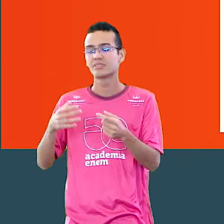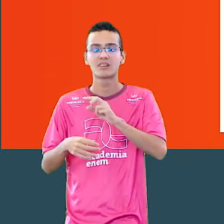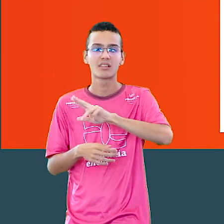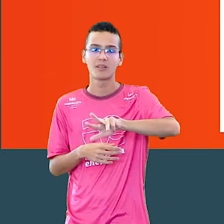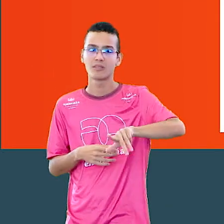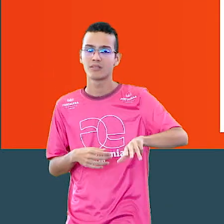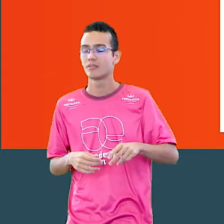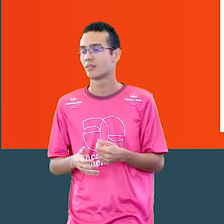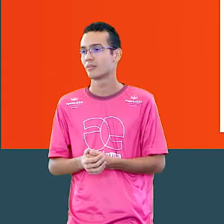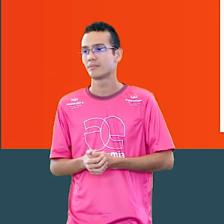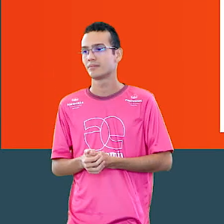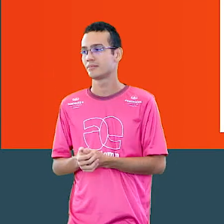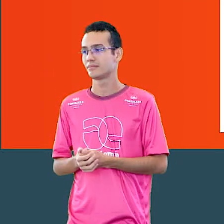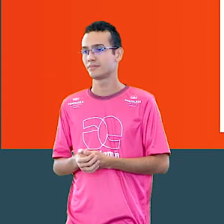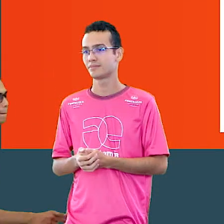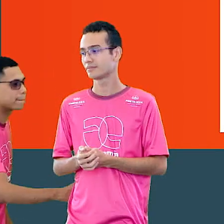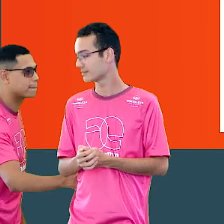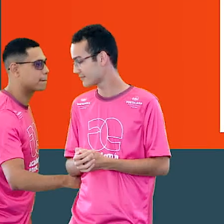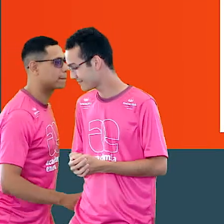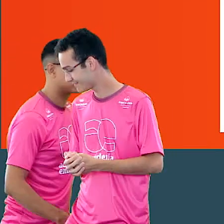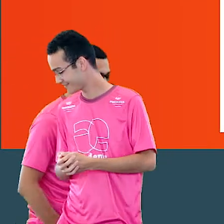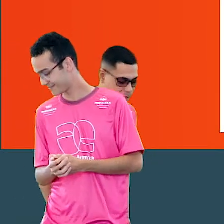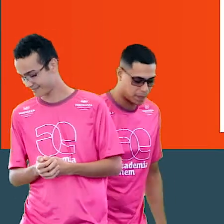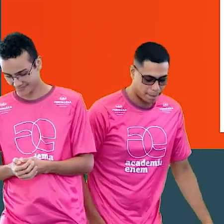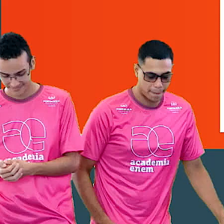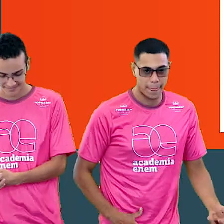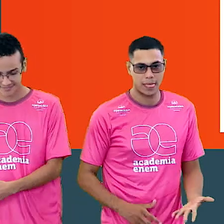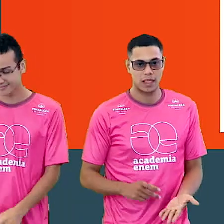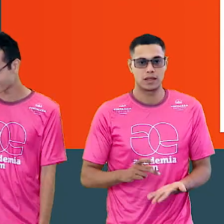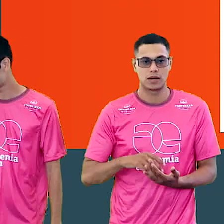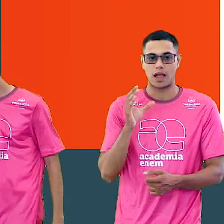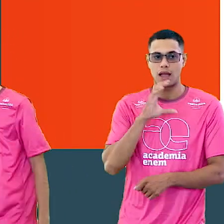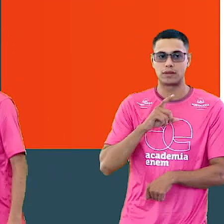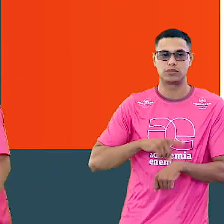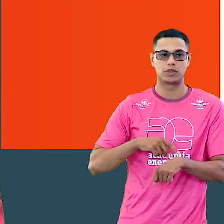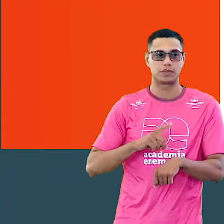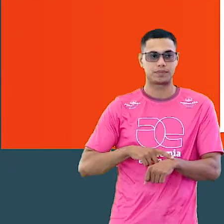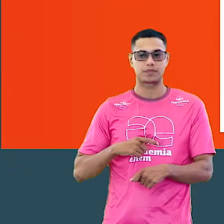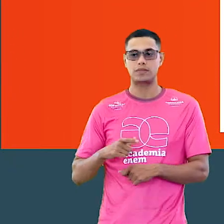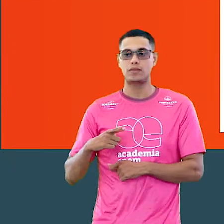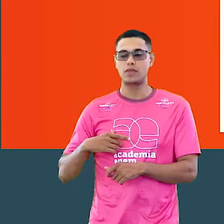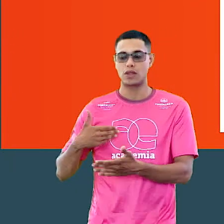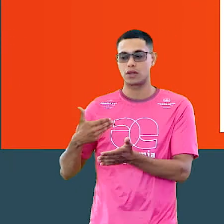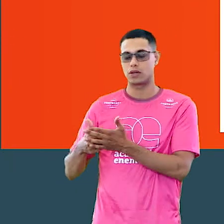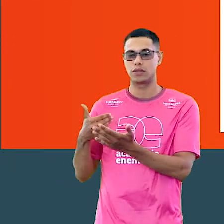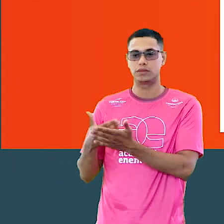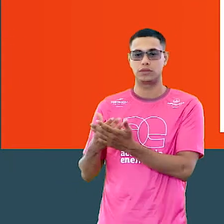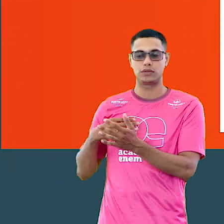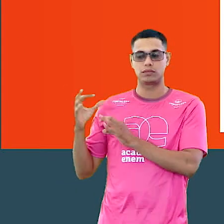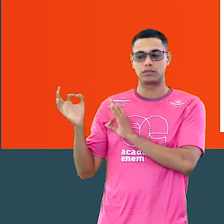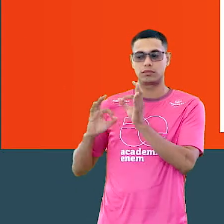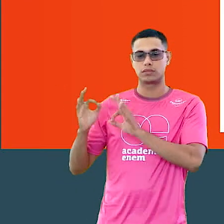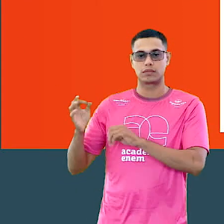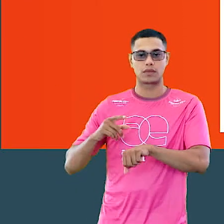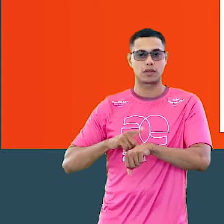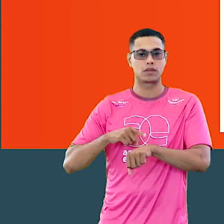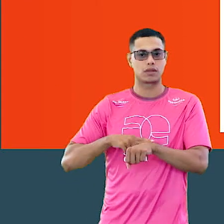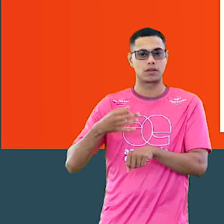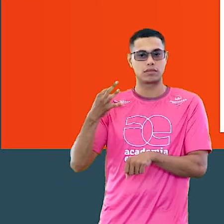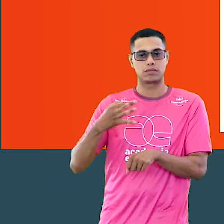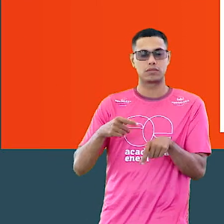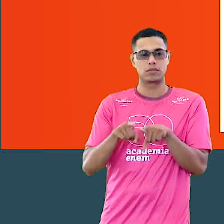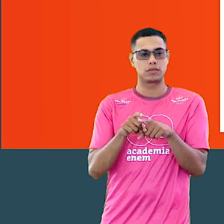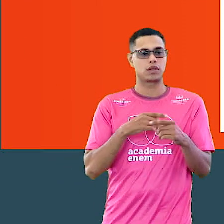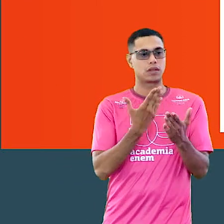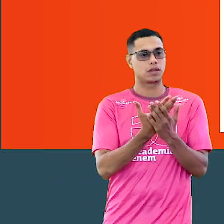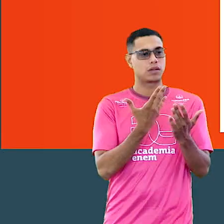estou acelerando um pouquinho porque o horário está puxado. Organização de estudo, tá? Horáriozinho, assistir suas aulas,